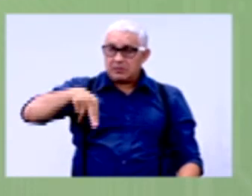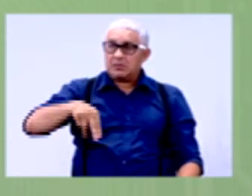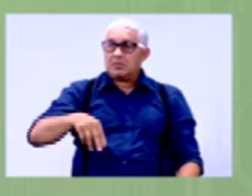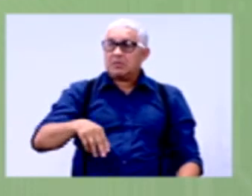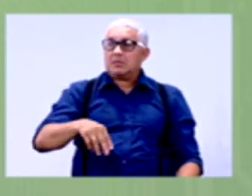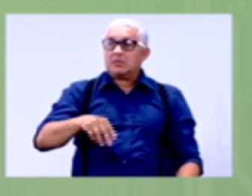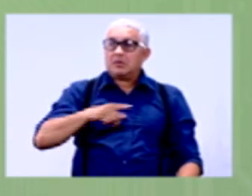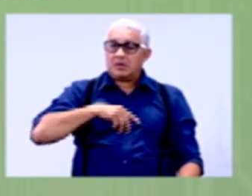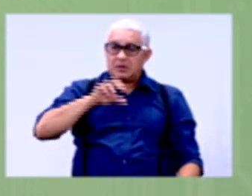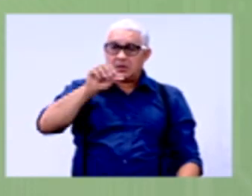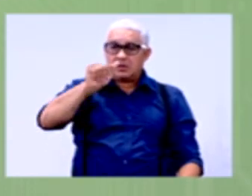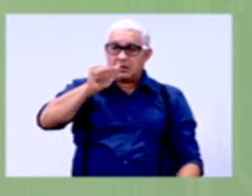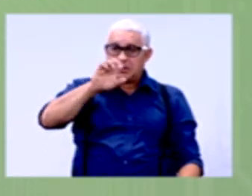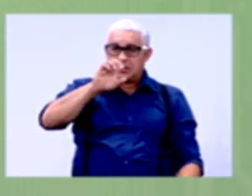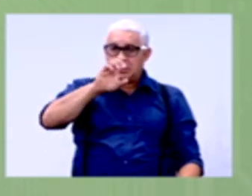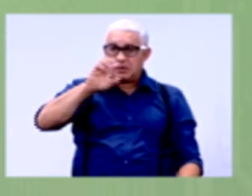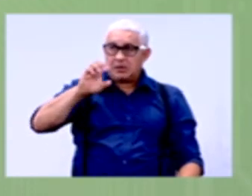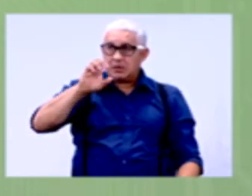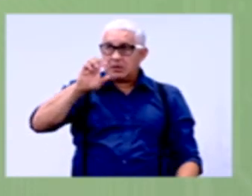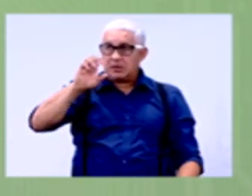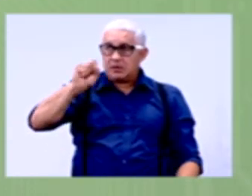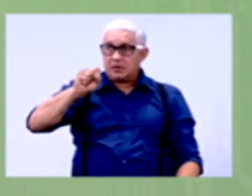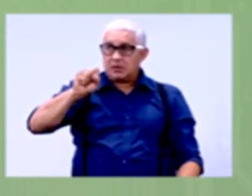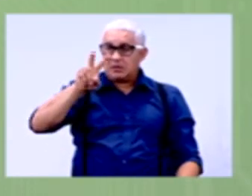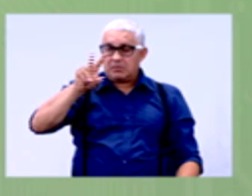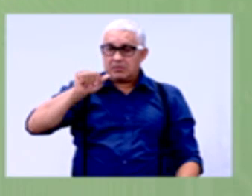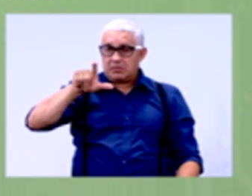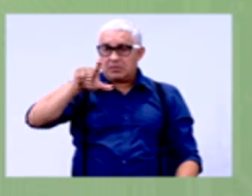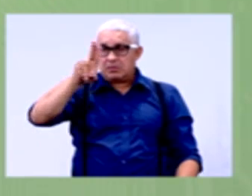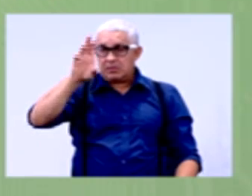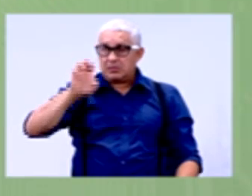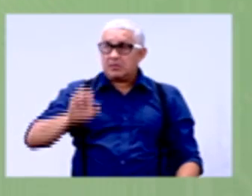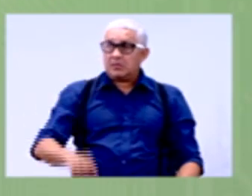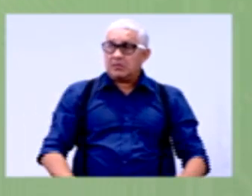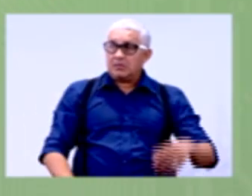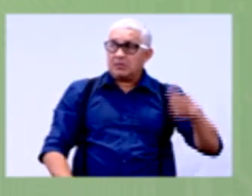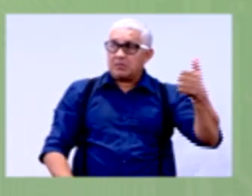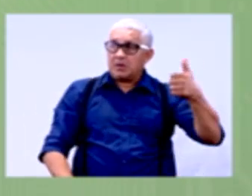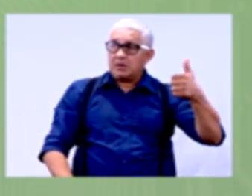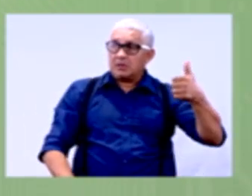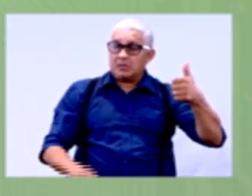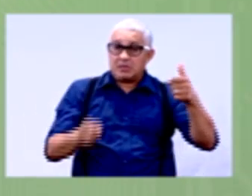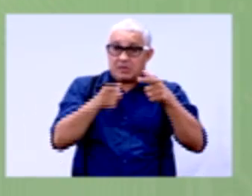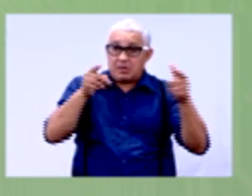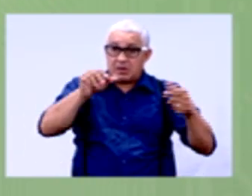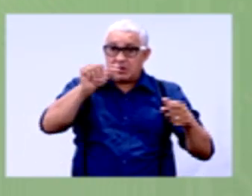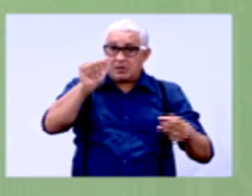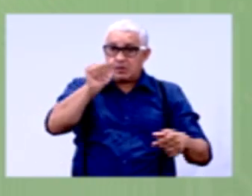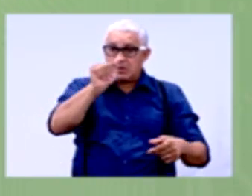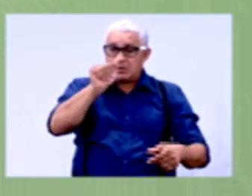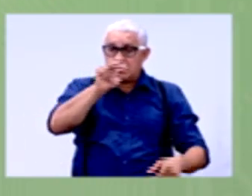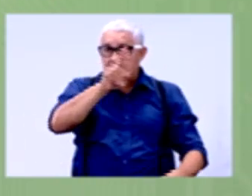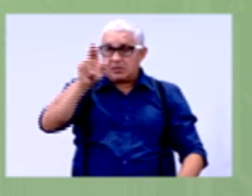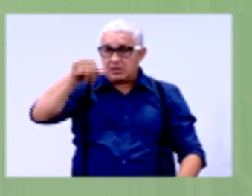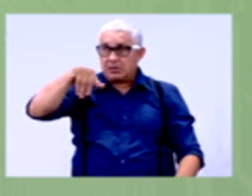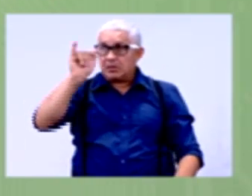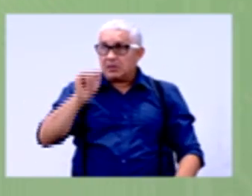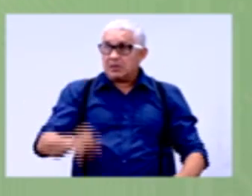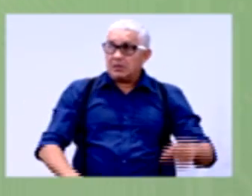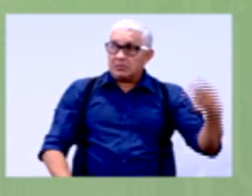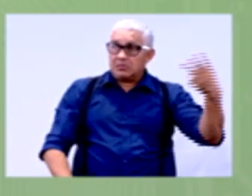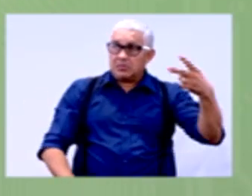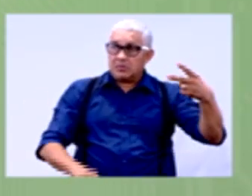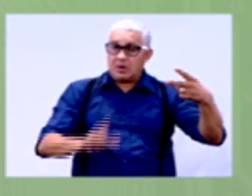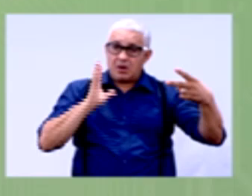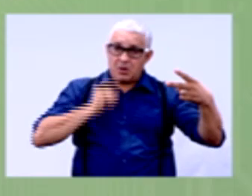O clear, que limpa todas as informações registradas. Remove item, que exclui um registro, né,